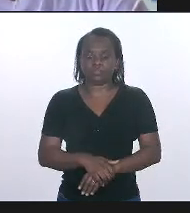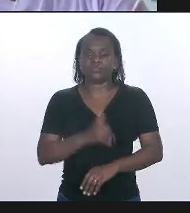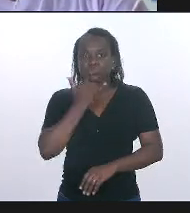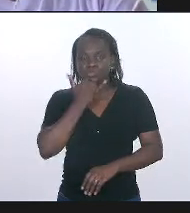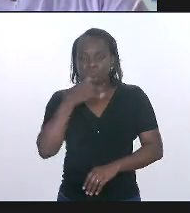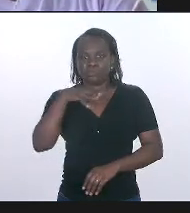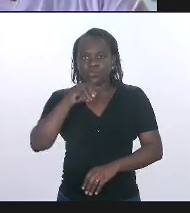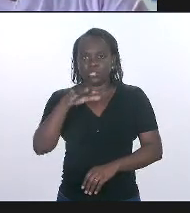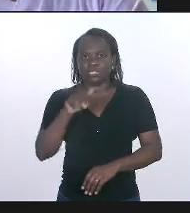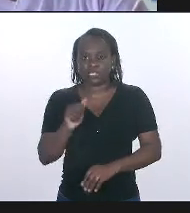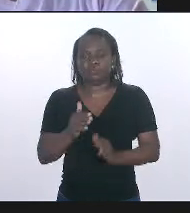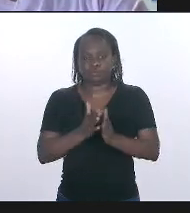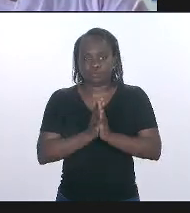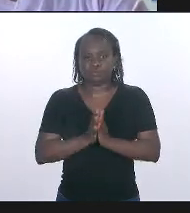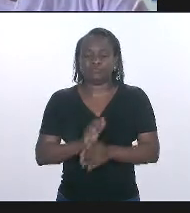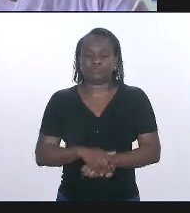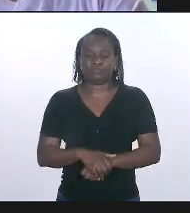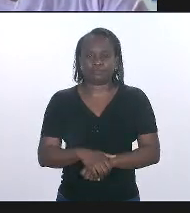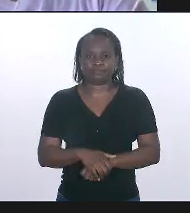Desculpa, Mônica, por favor.